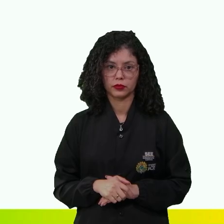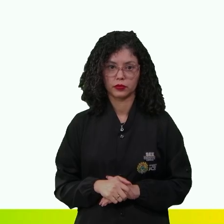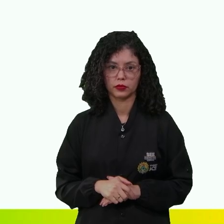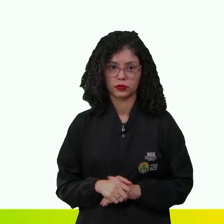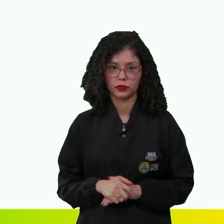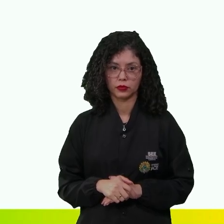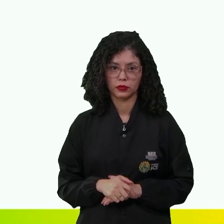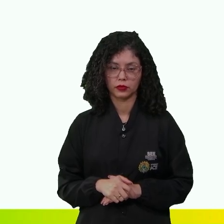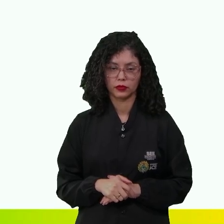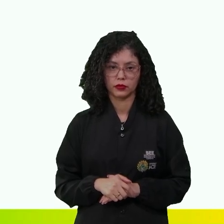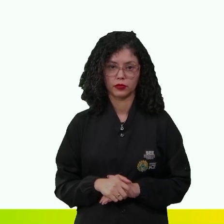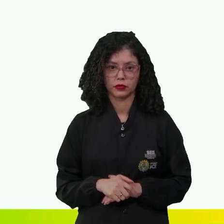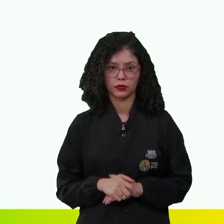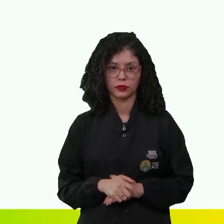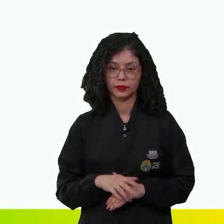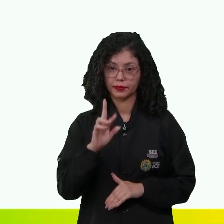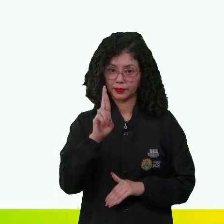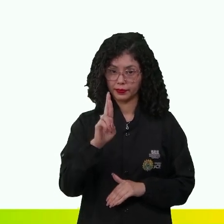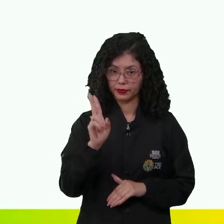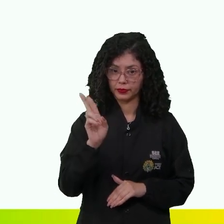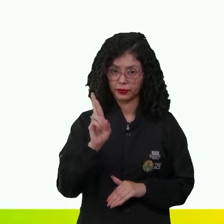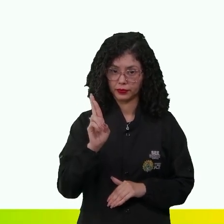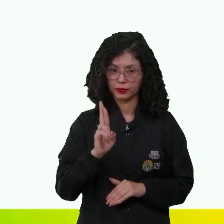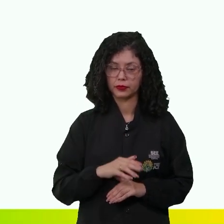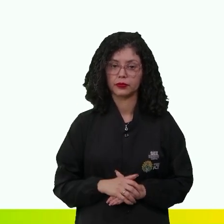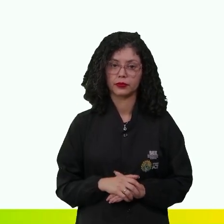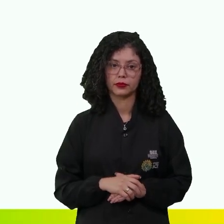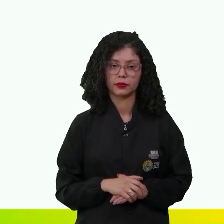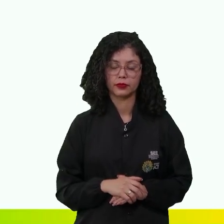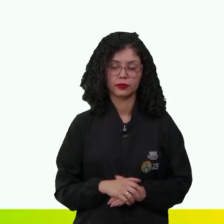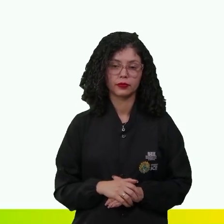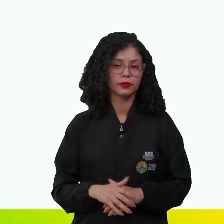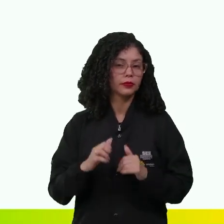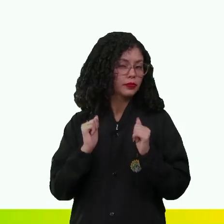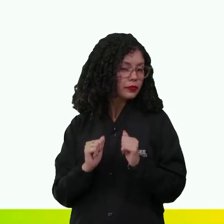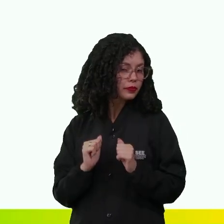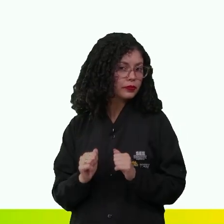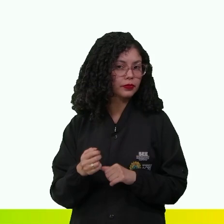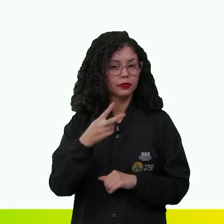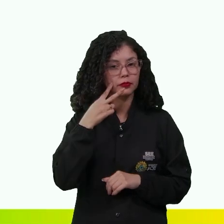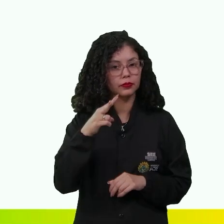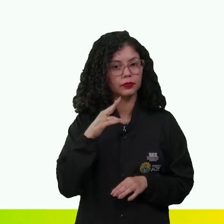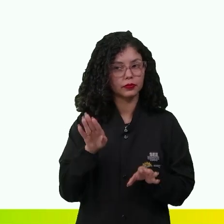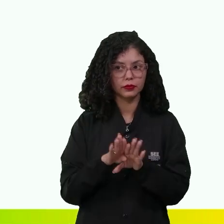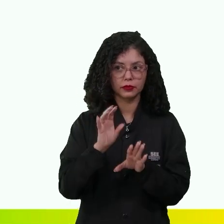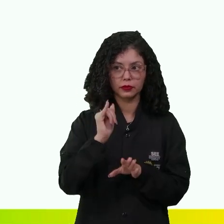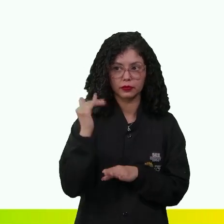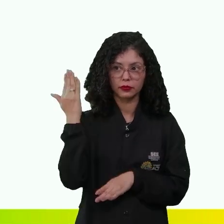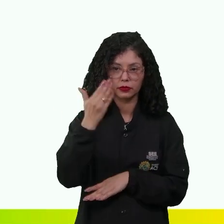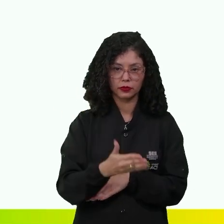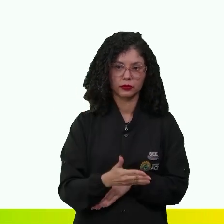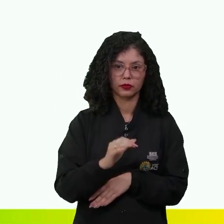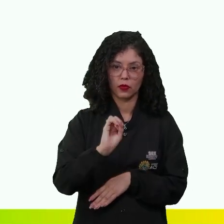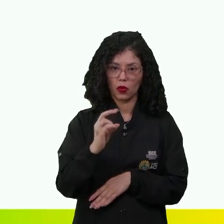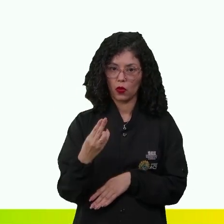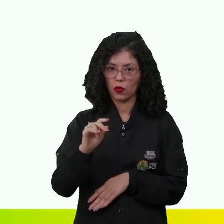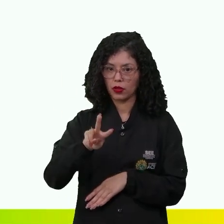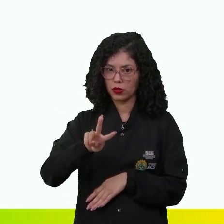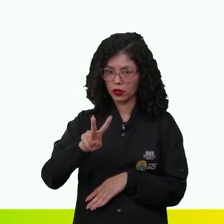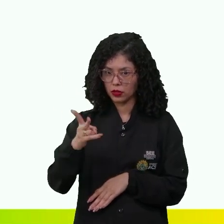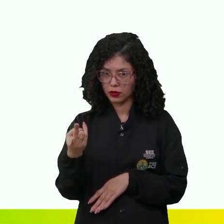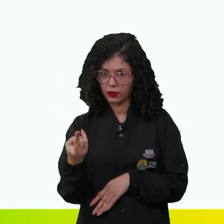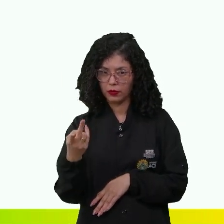Gramas e o preço em reais. Eu posso verificar, pessoal, se elas são direta ou